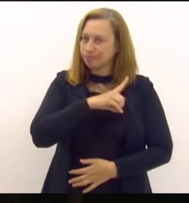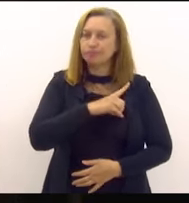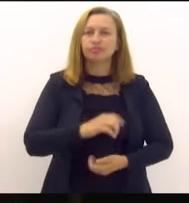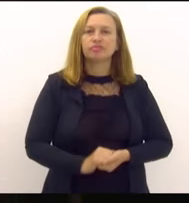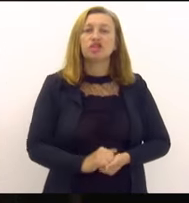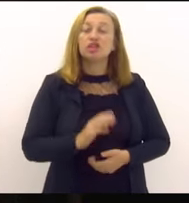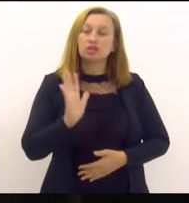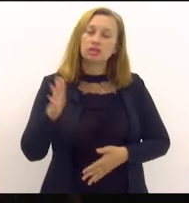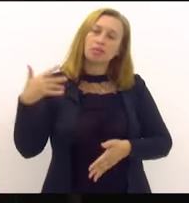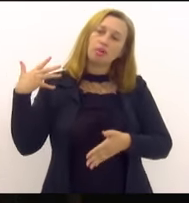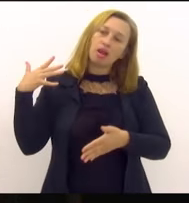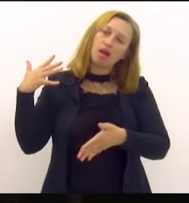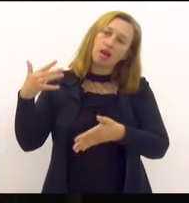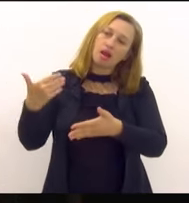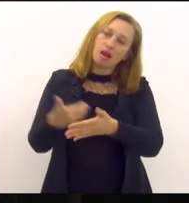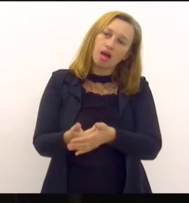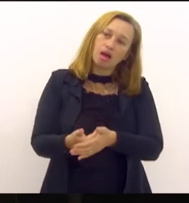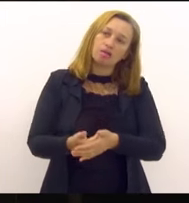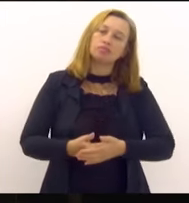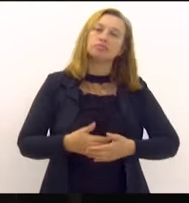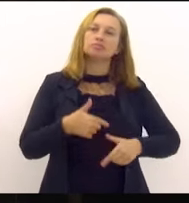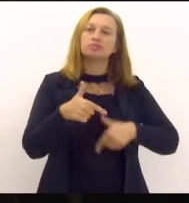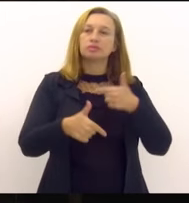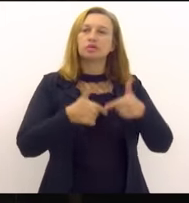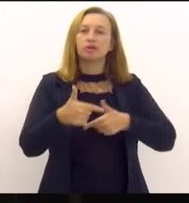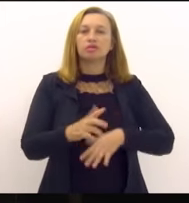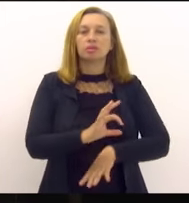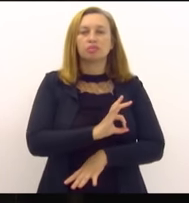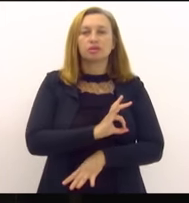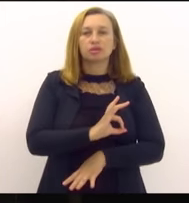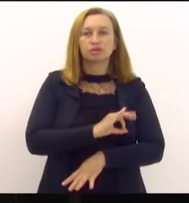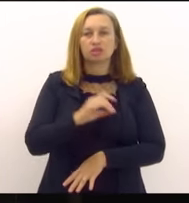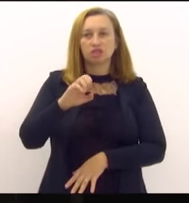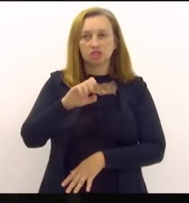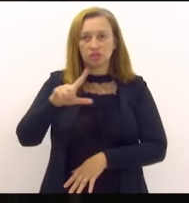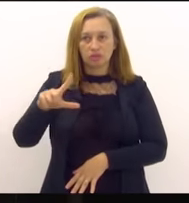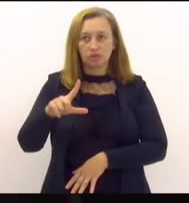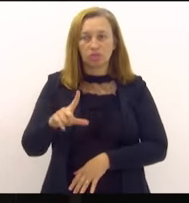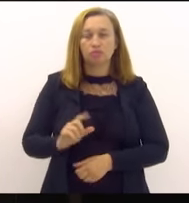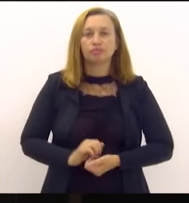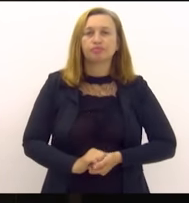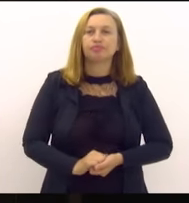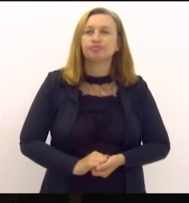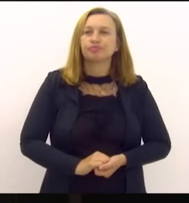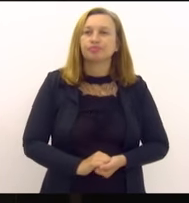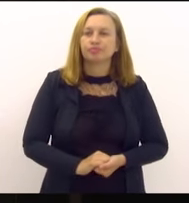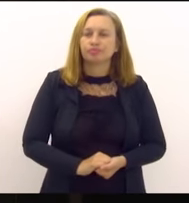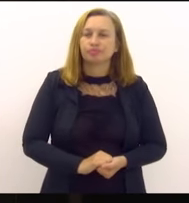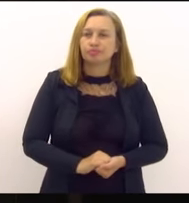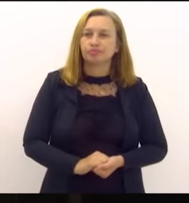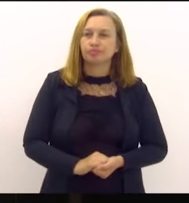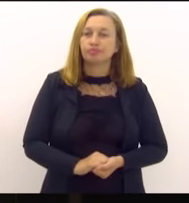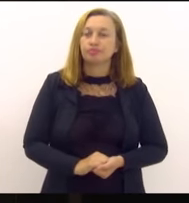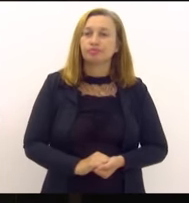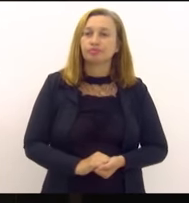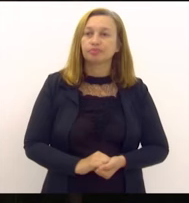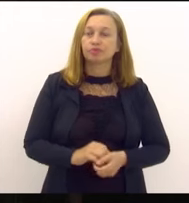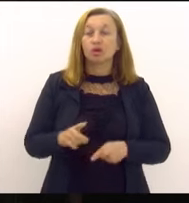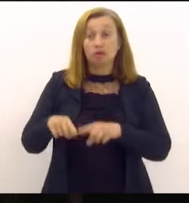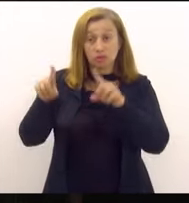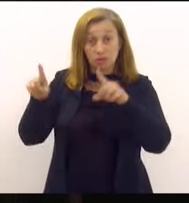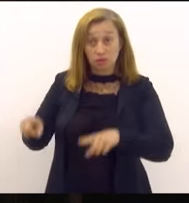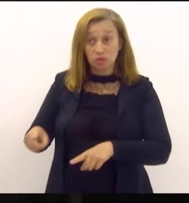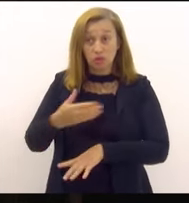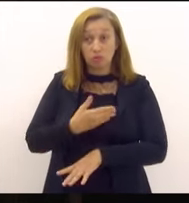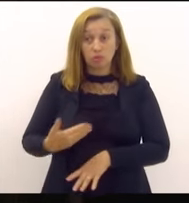teve, ao longo de sua passagem pela Polícia Civil, um tempo enquanto funcionário, servidor público